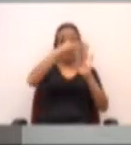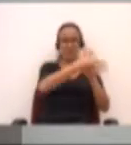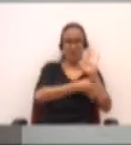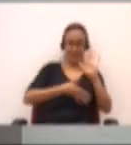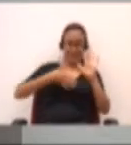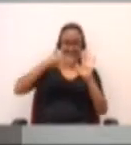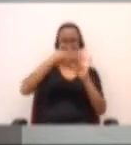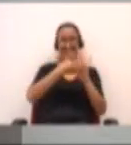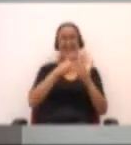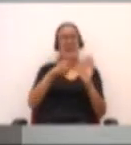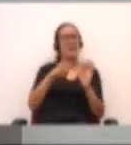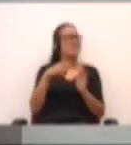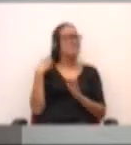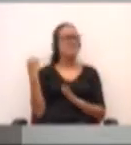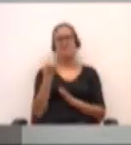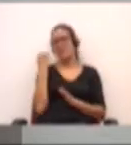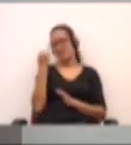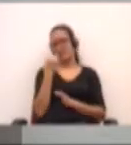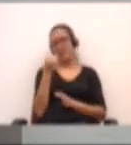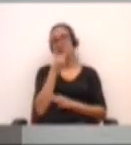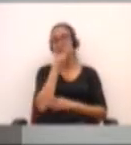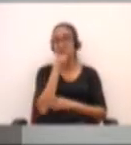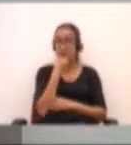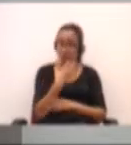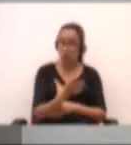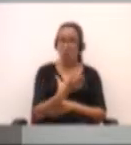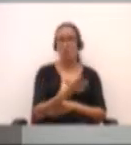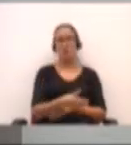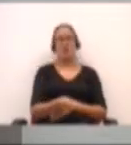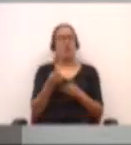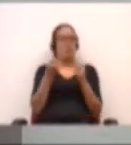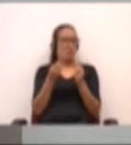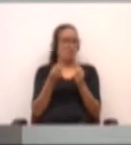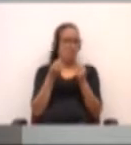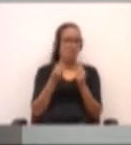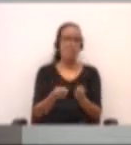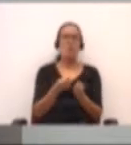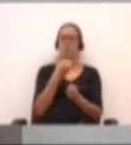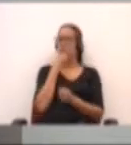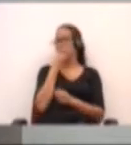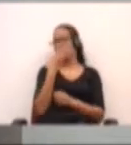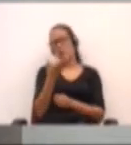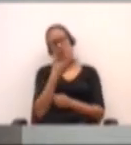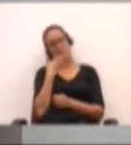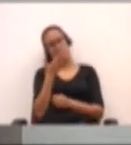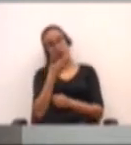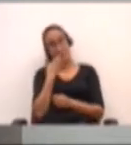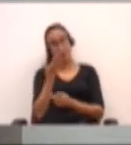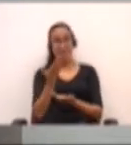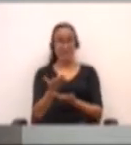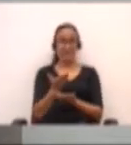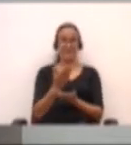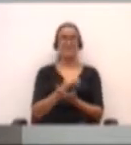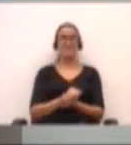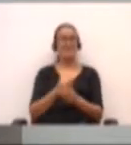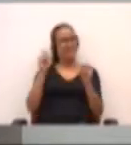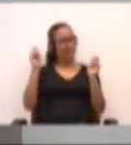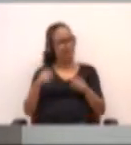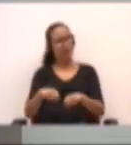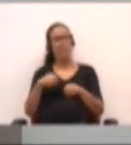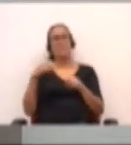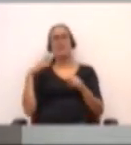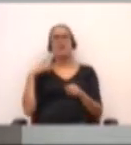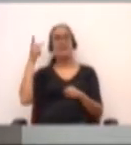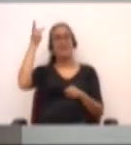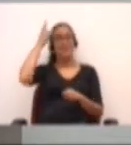viável, hoje ele chega a São Paulo em vamos falar da minha cidade, em 2 horas e meias, e vamos por sem trânsito. E